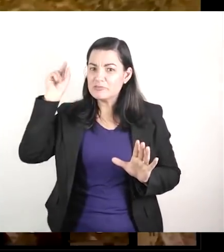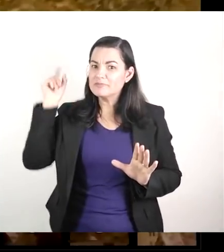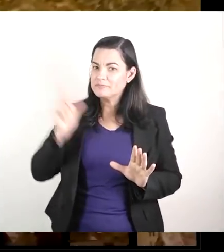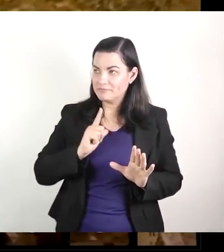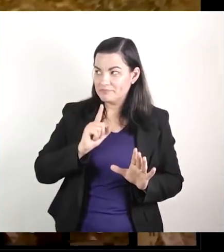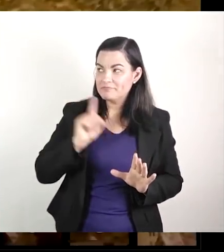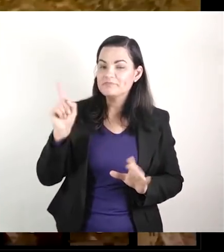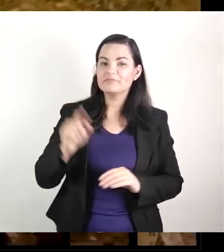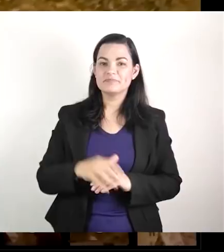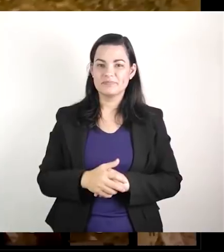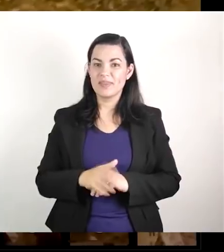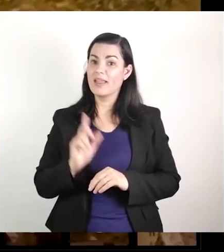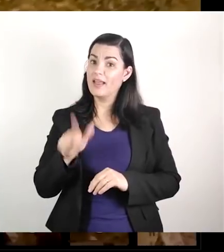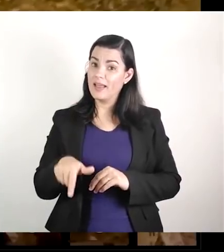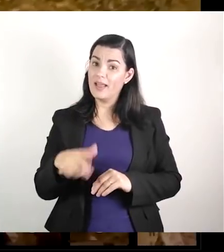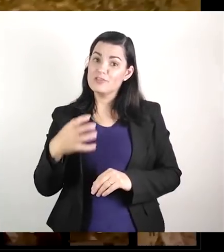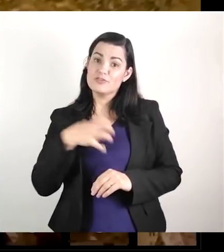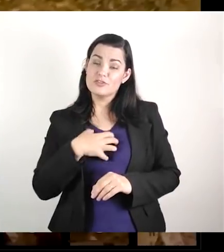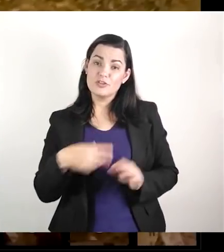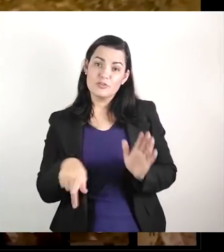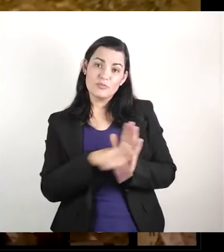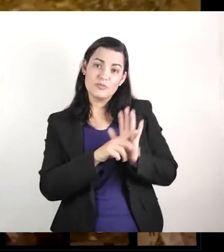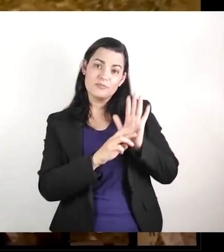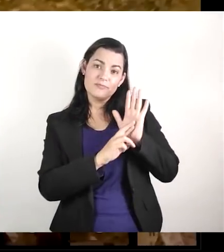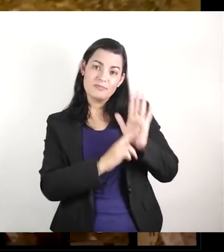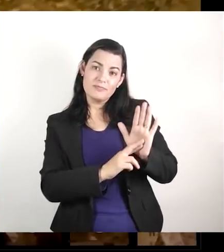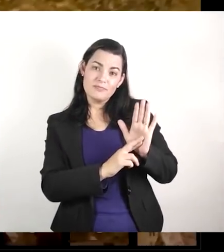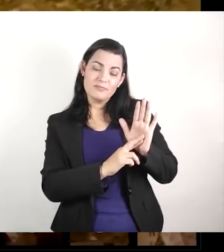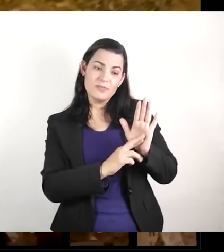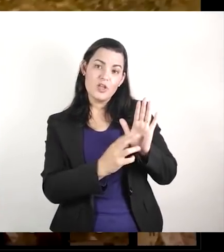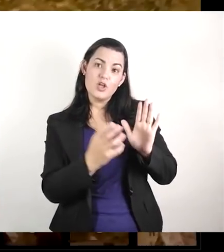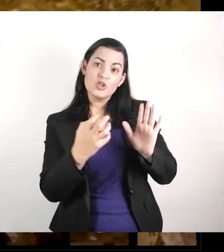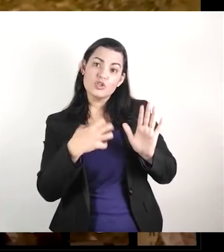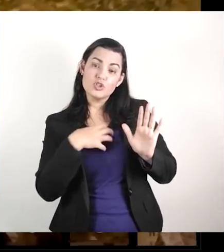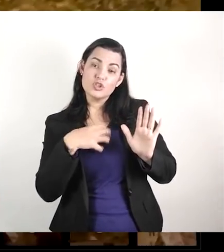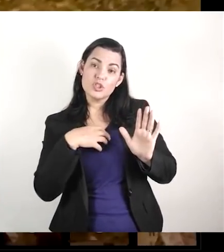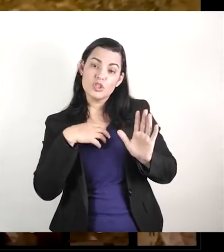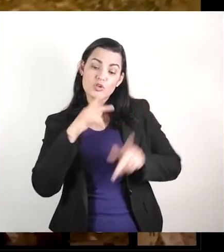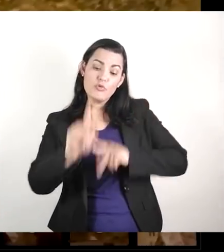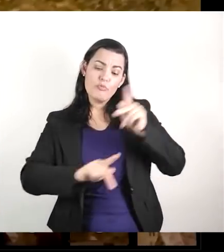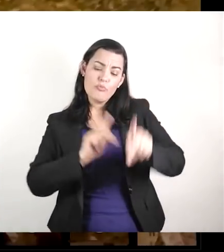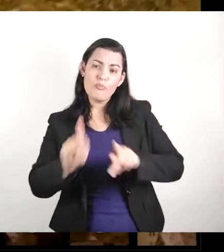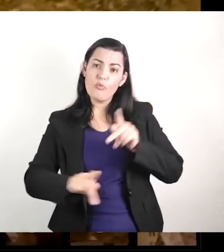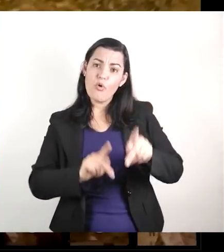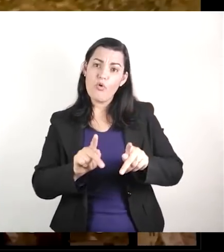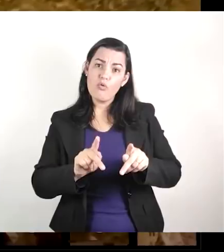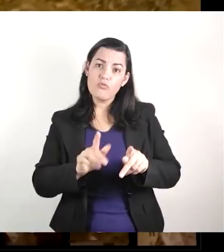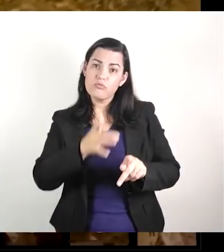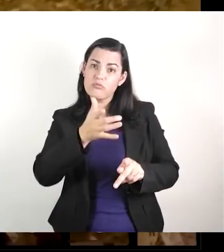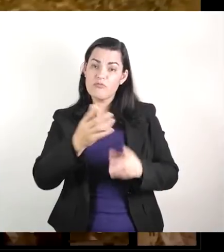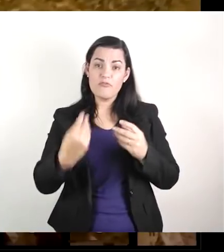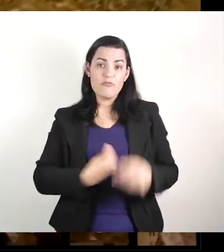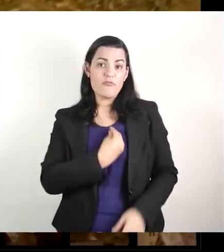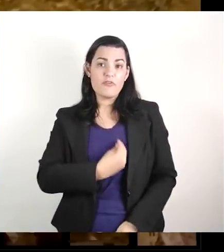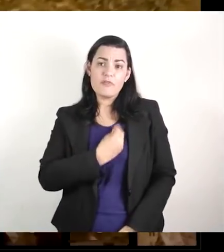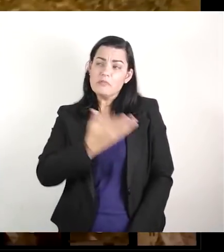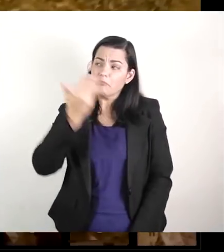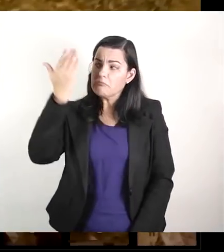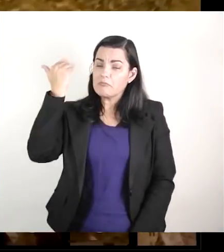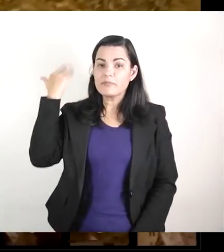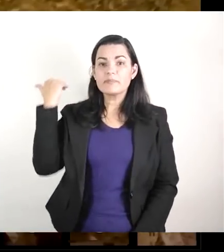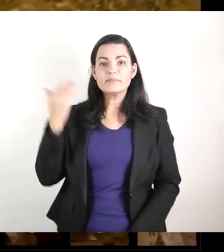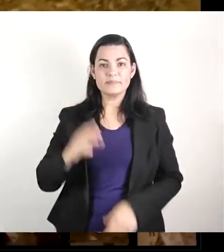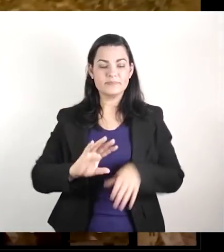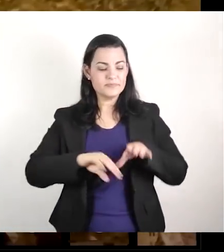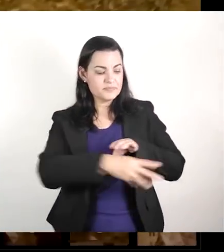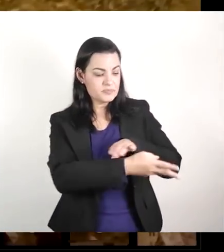lembrem sempre que era uma forma de representação desses povos, dessas pessoas que viviam lá na época